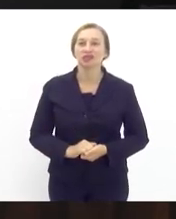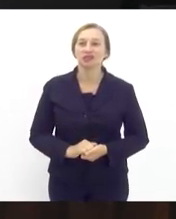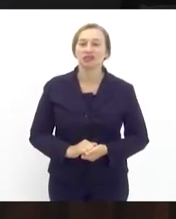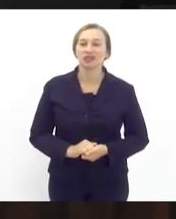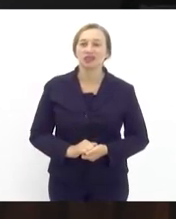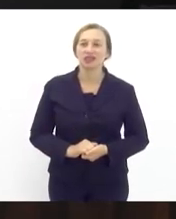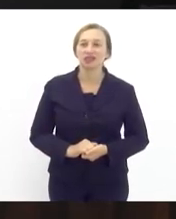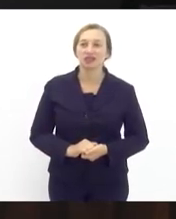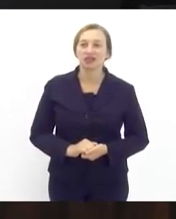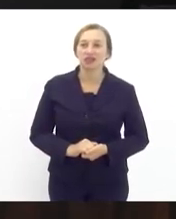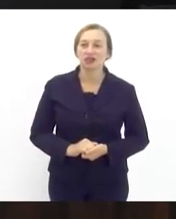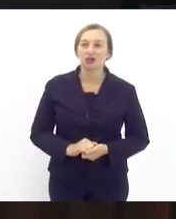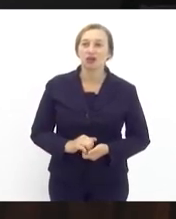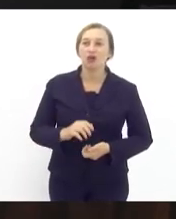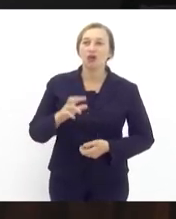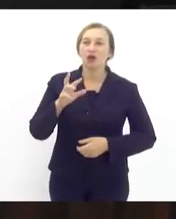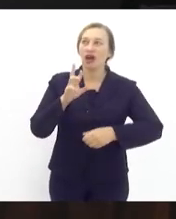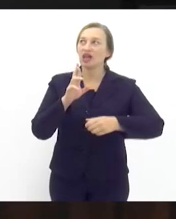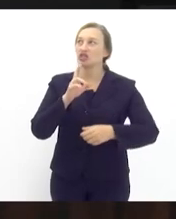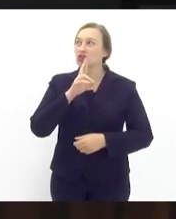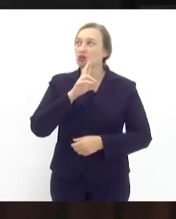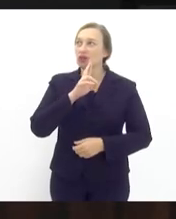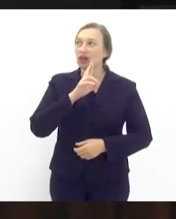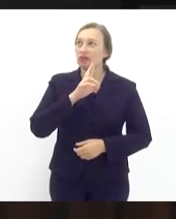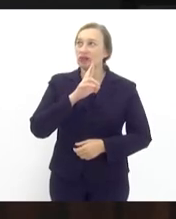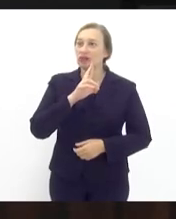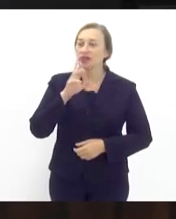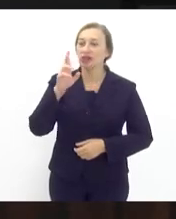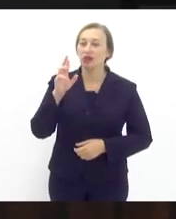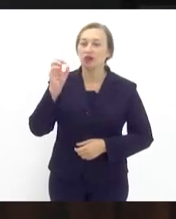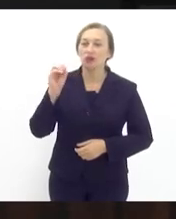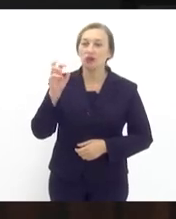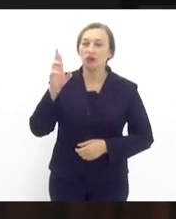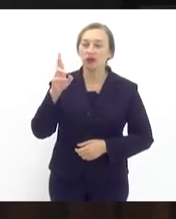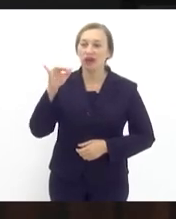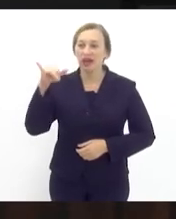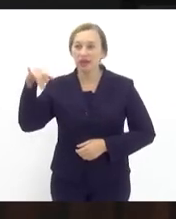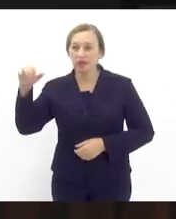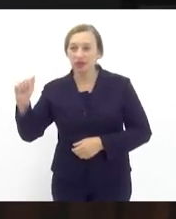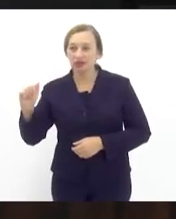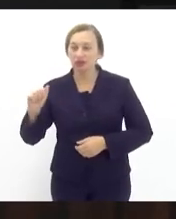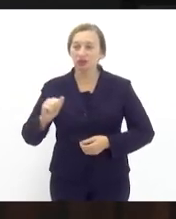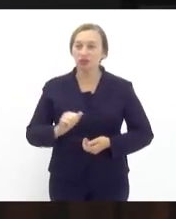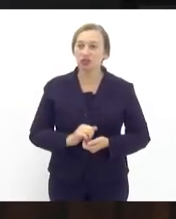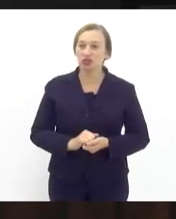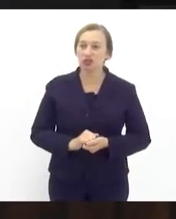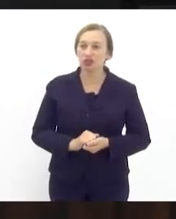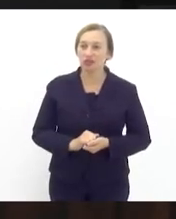Roraima temos que mais Acre já falei e